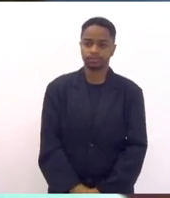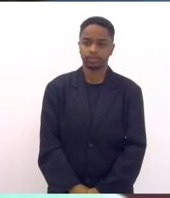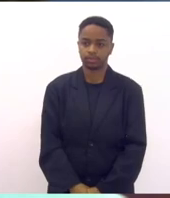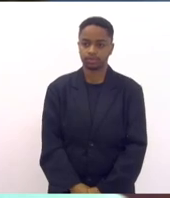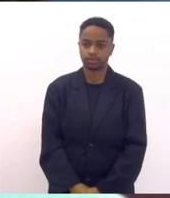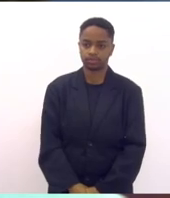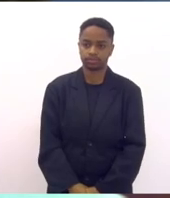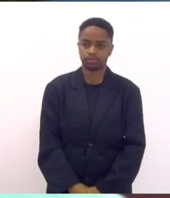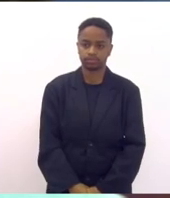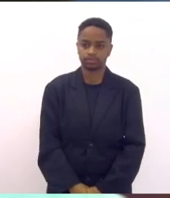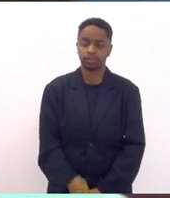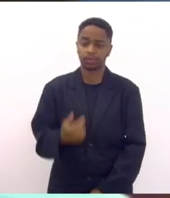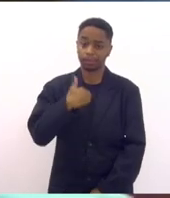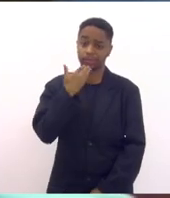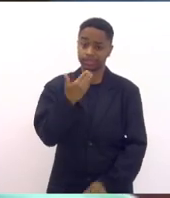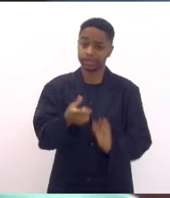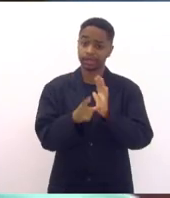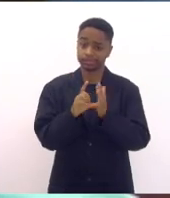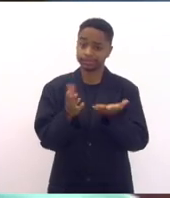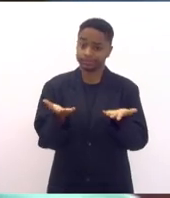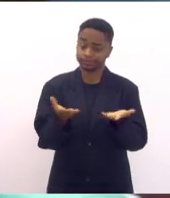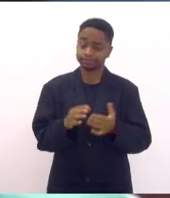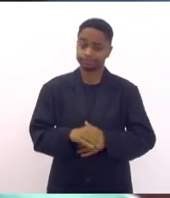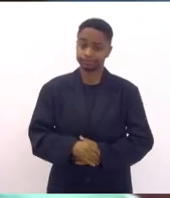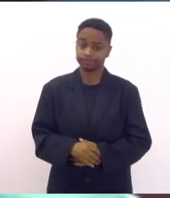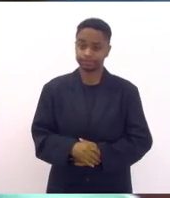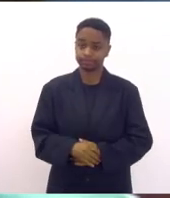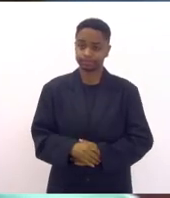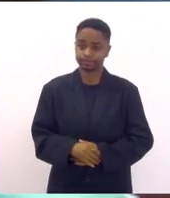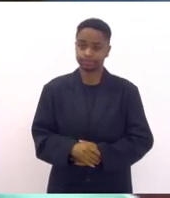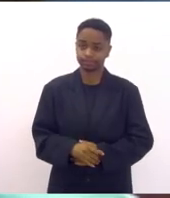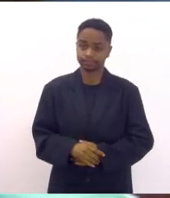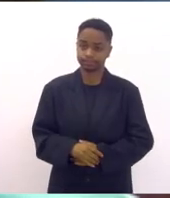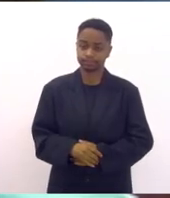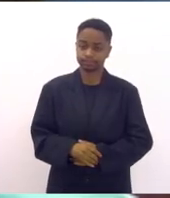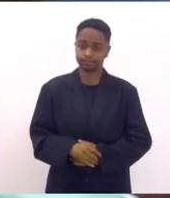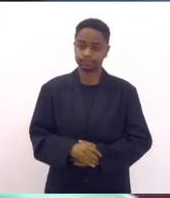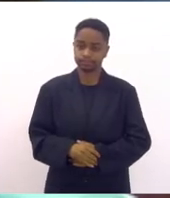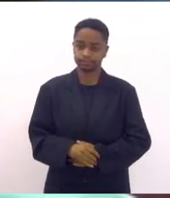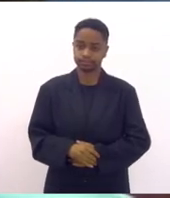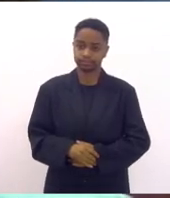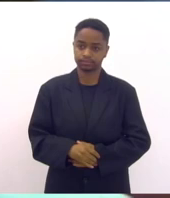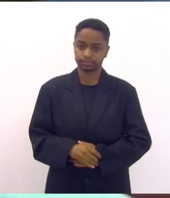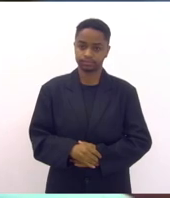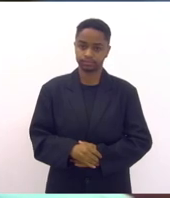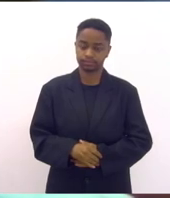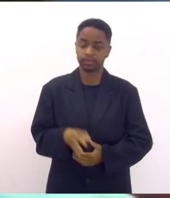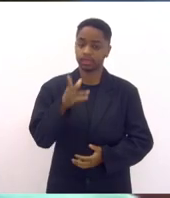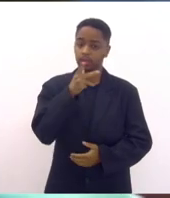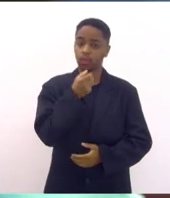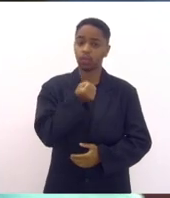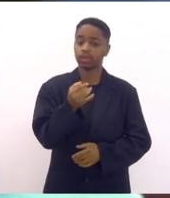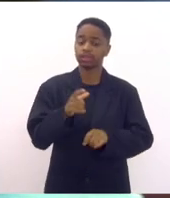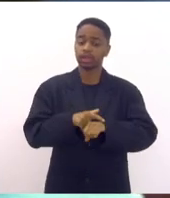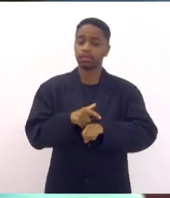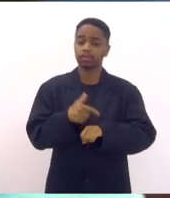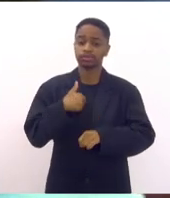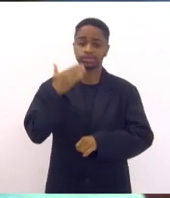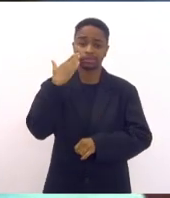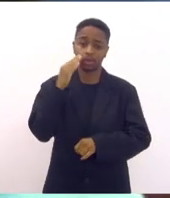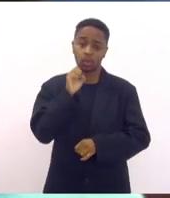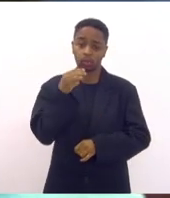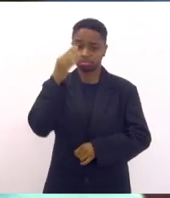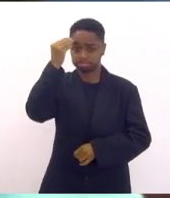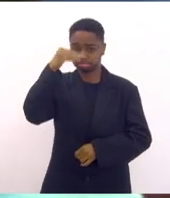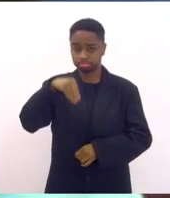tinha pedido isso antes né E nós vamos levar quanto tempo só para eu saber senão